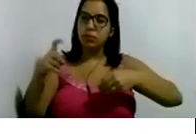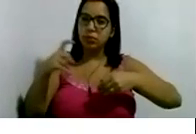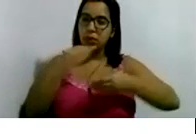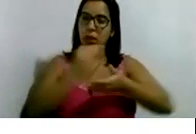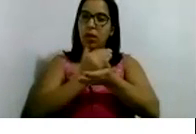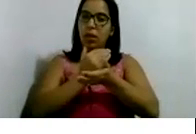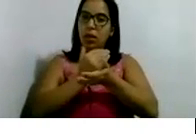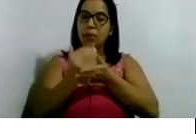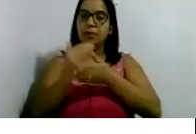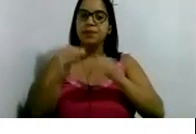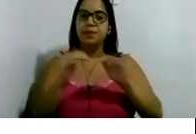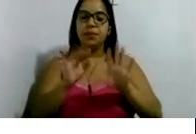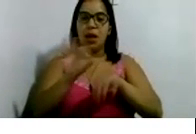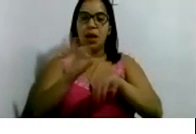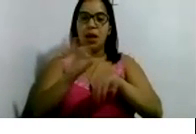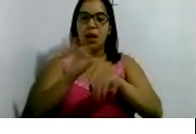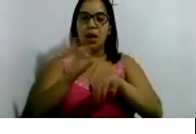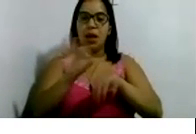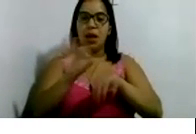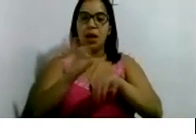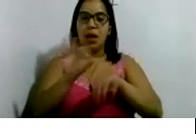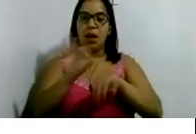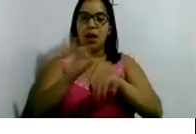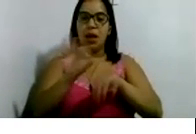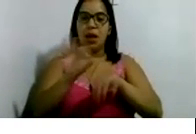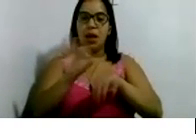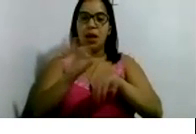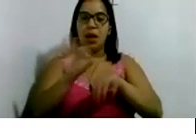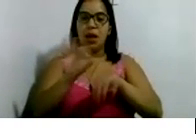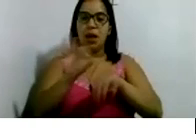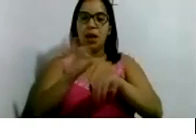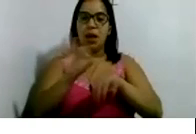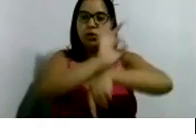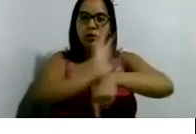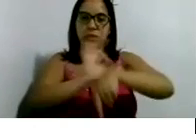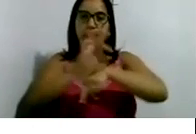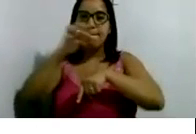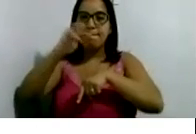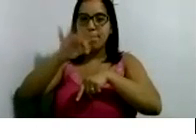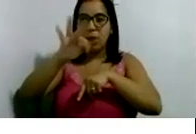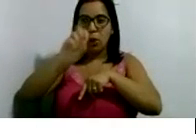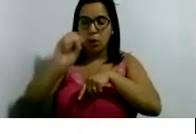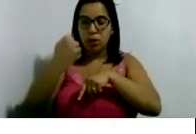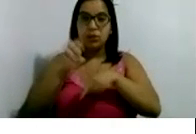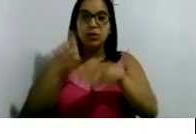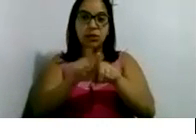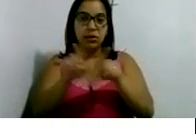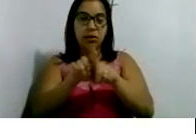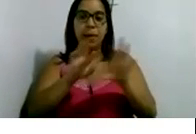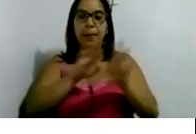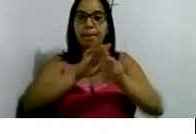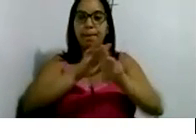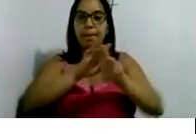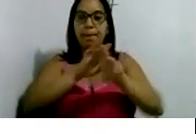dizer que as células sofrerão sequências de divisões mitóticas e também sofrerão diferenciação